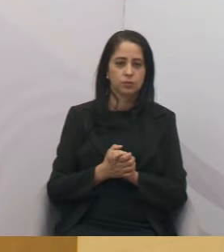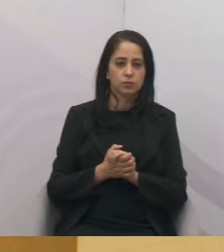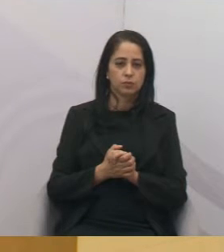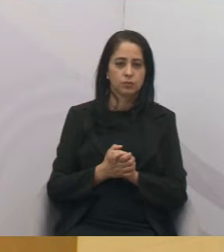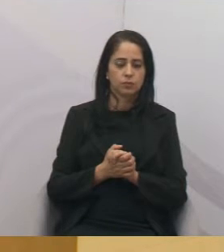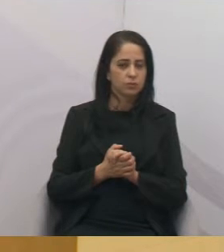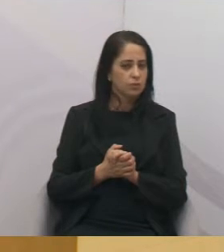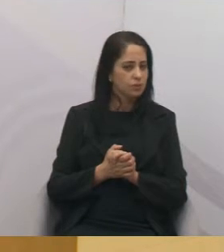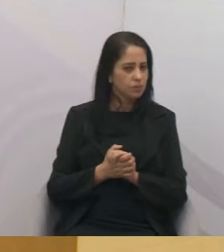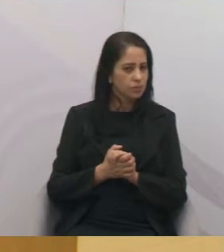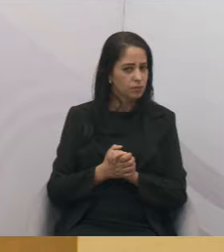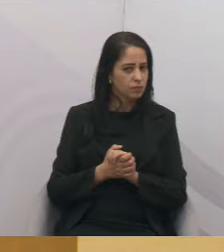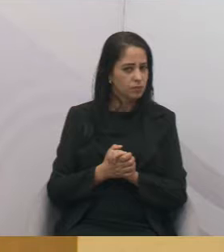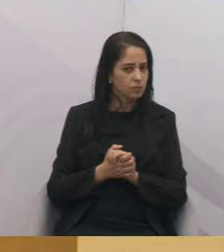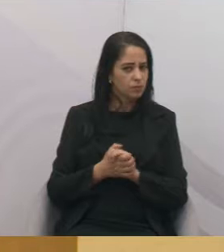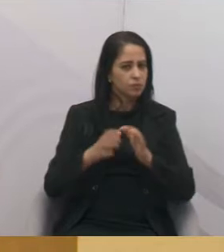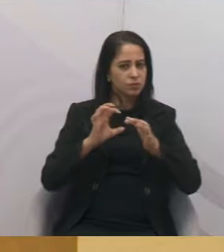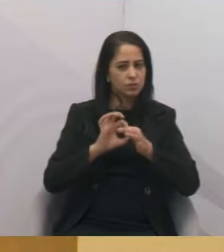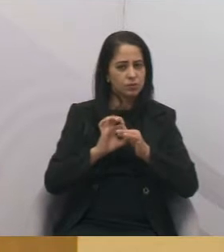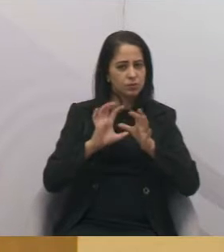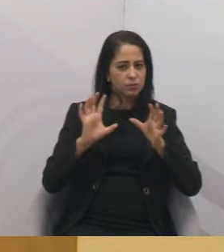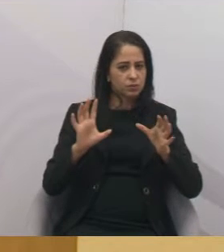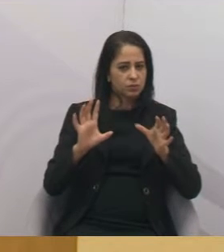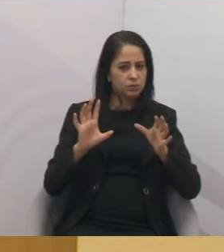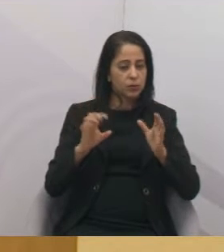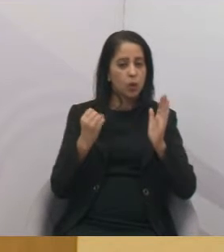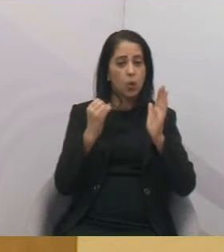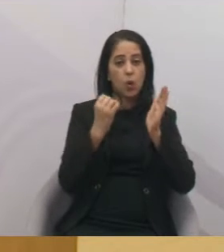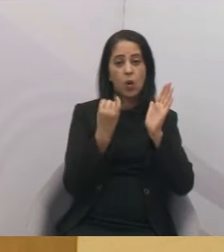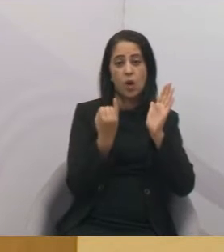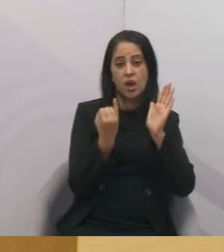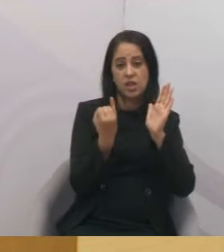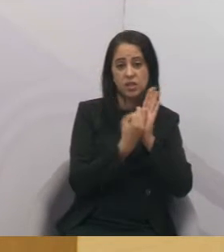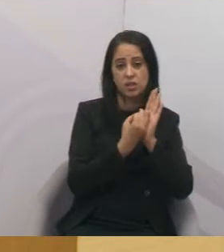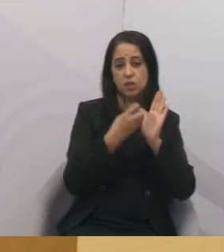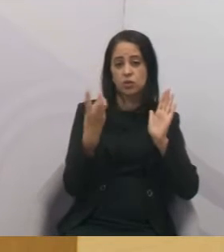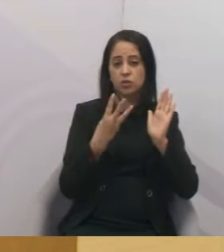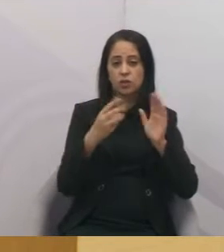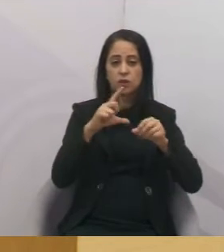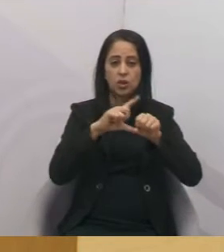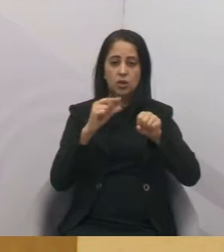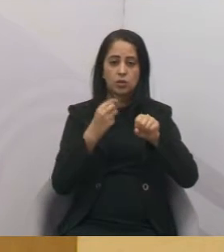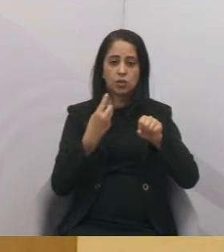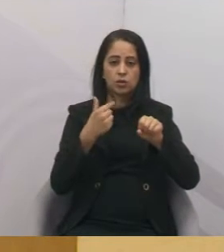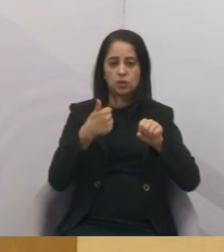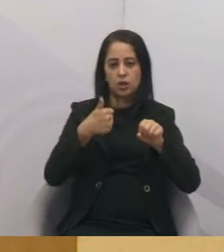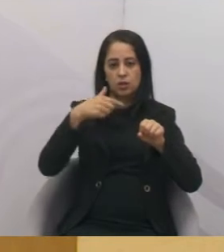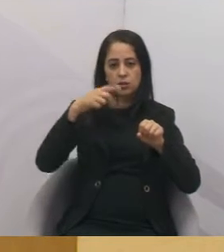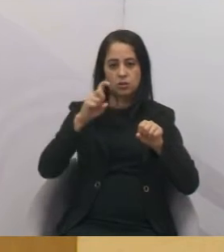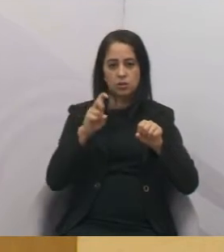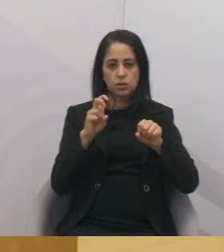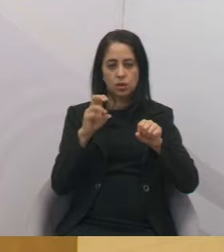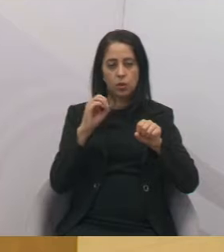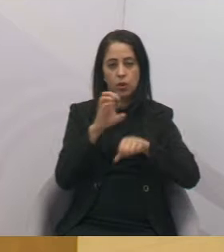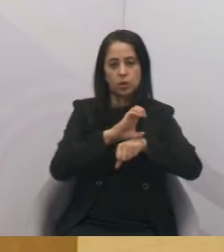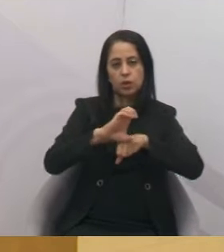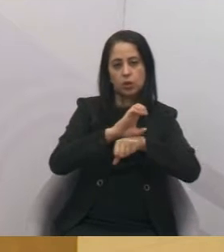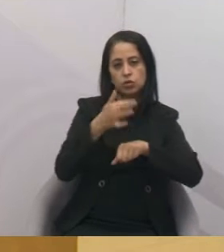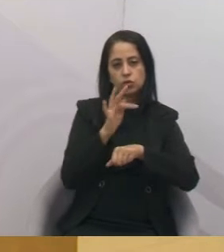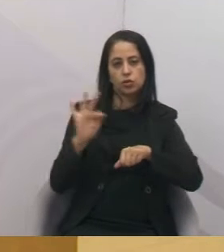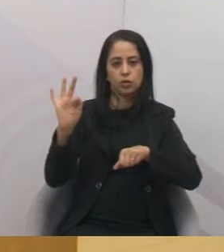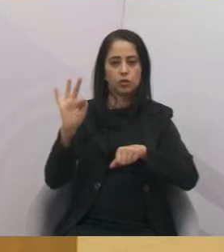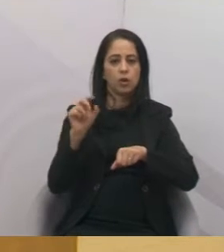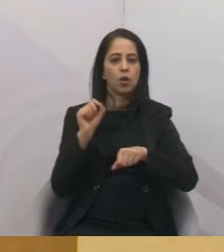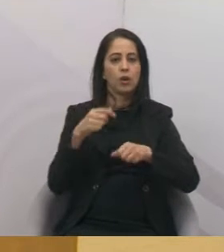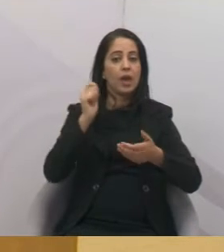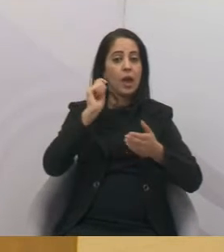no disposto da linha B, inciso 3º, artigo 150 da Constituição Federal. O cálculo do preço da